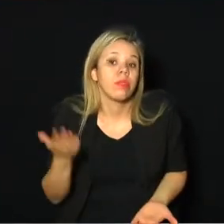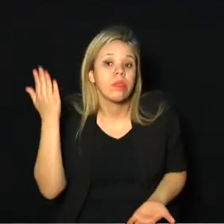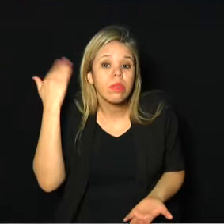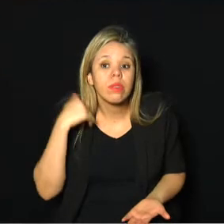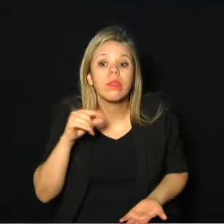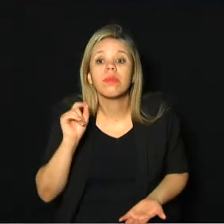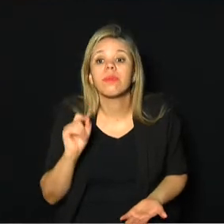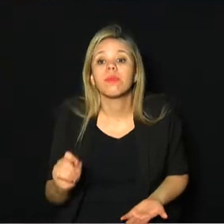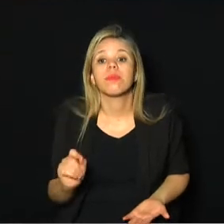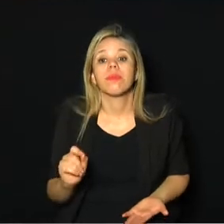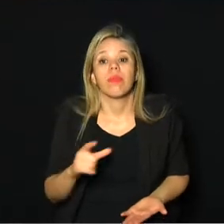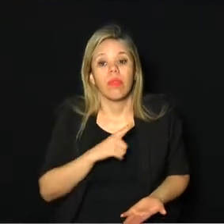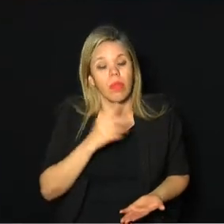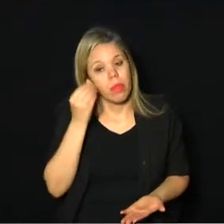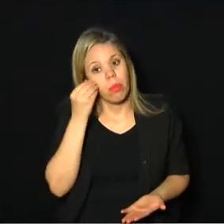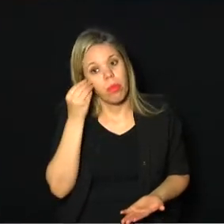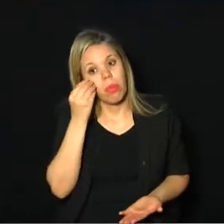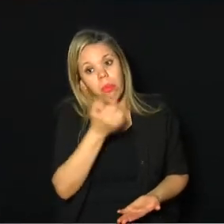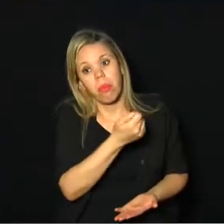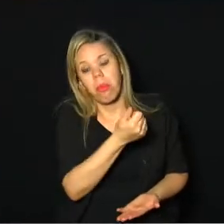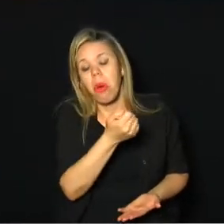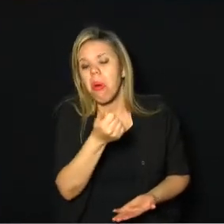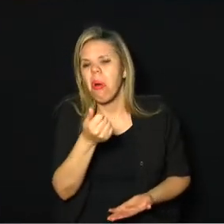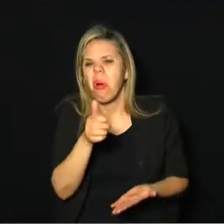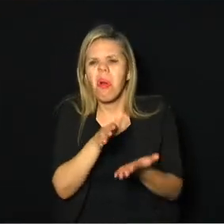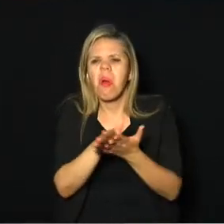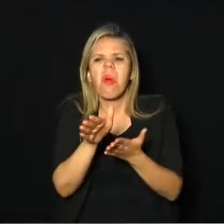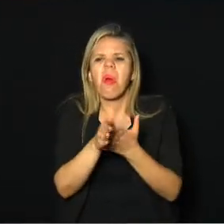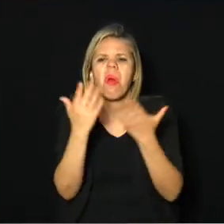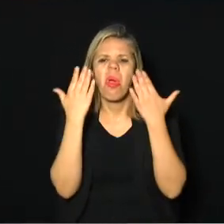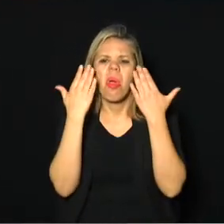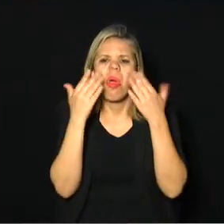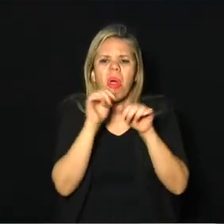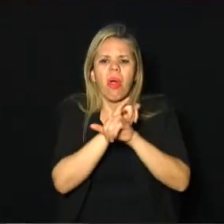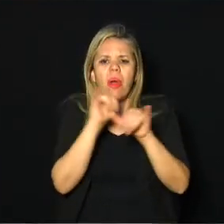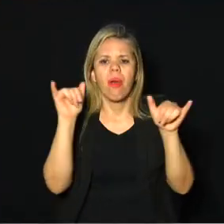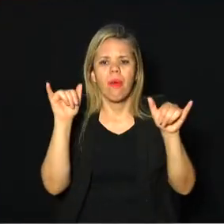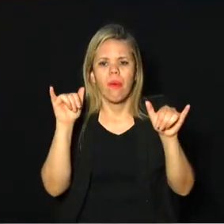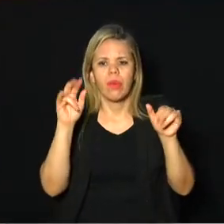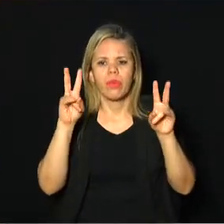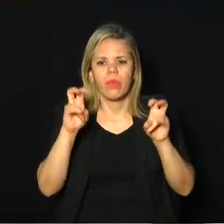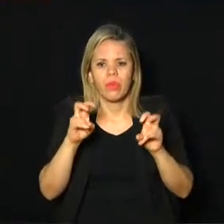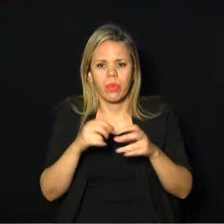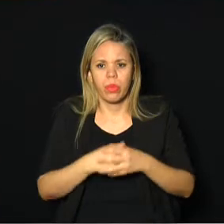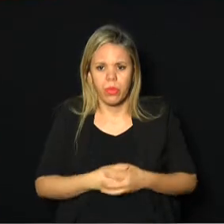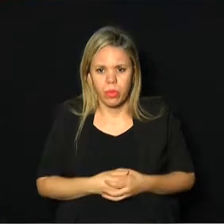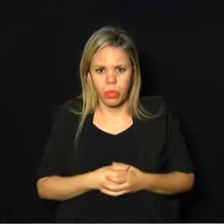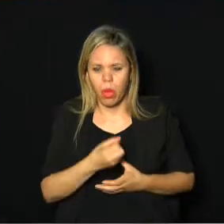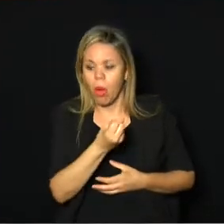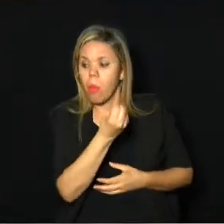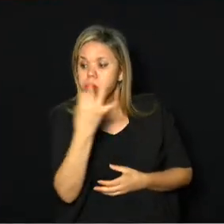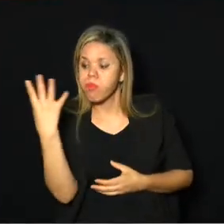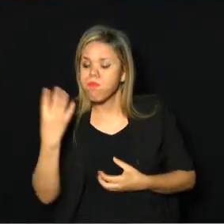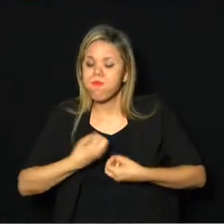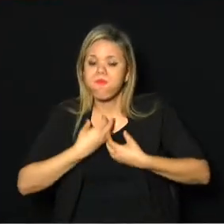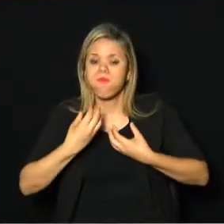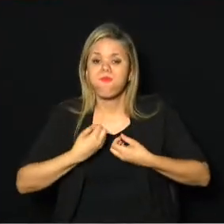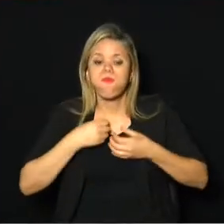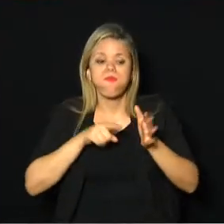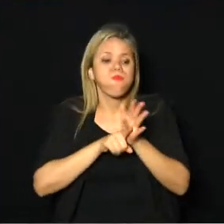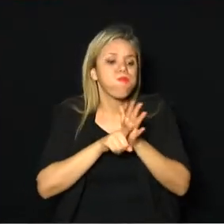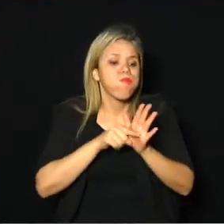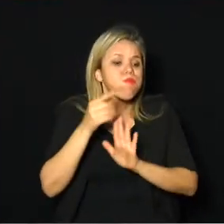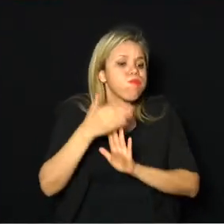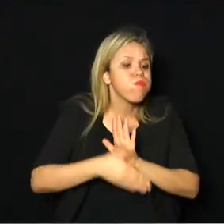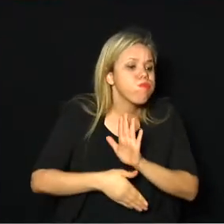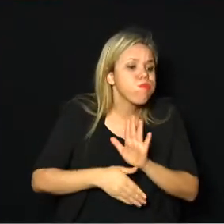assim, a gente está tendo pouca publicidade sobre os índices, os dados com relação, né, a